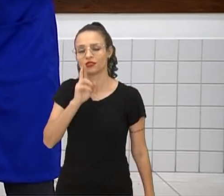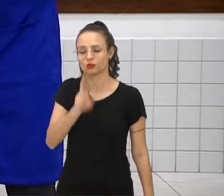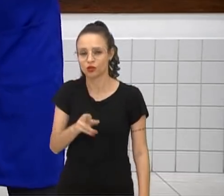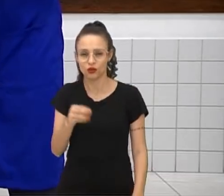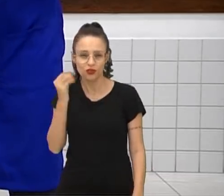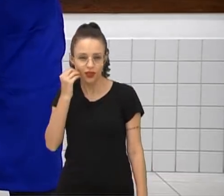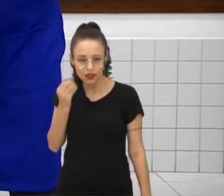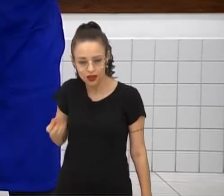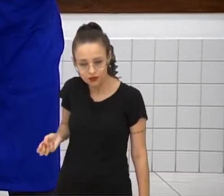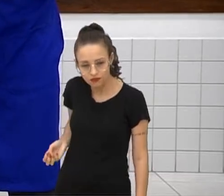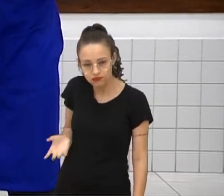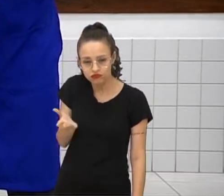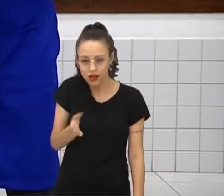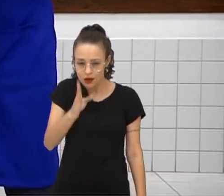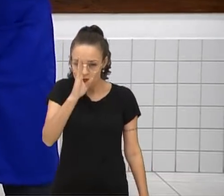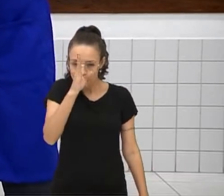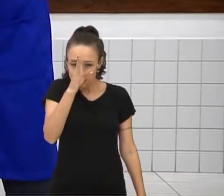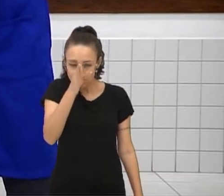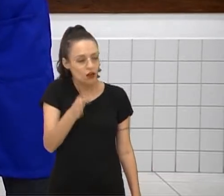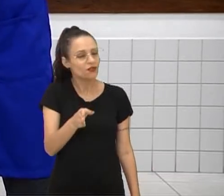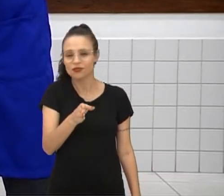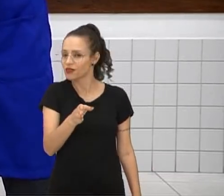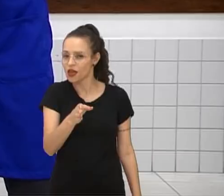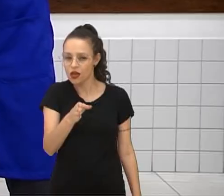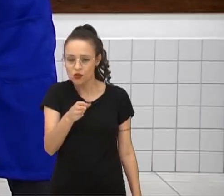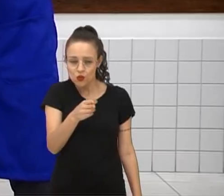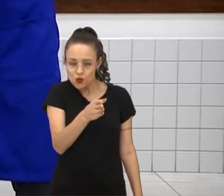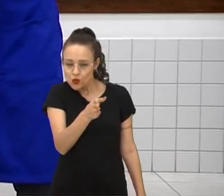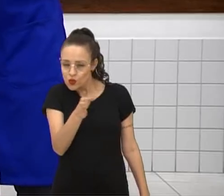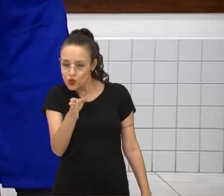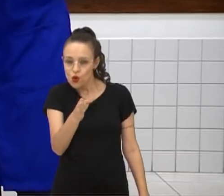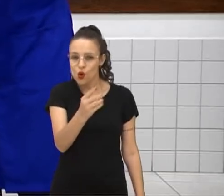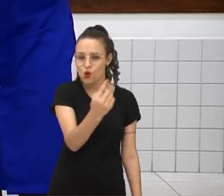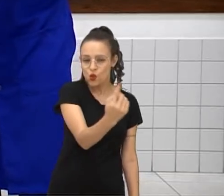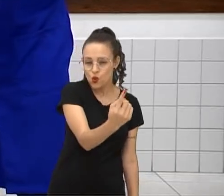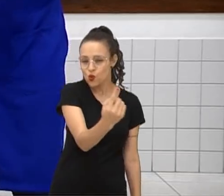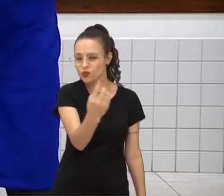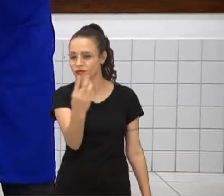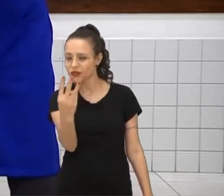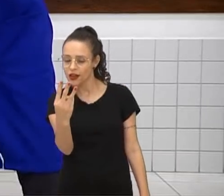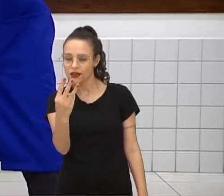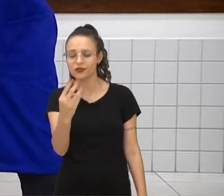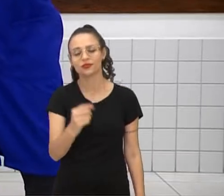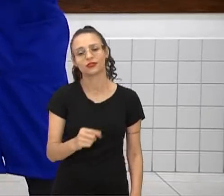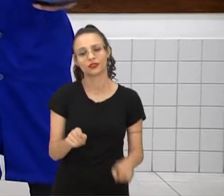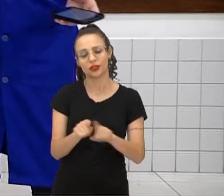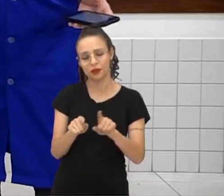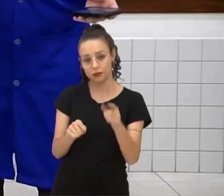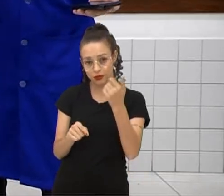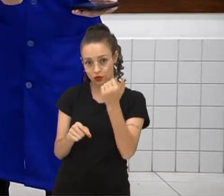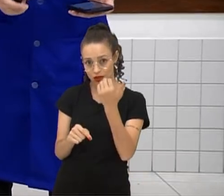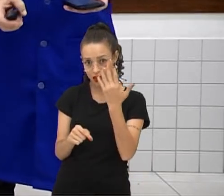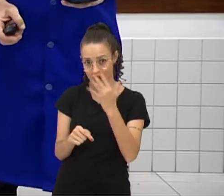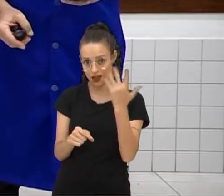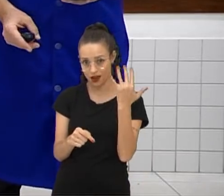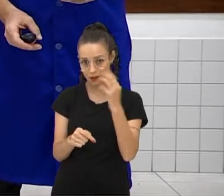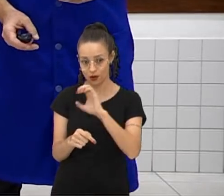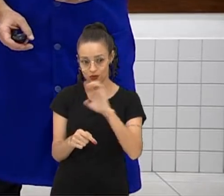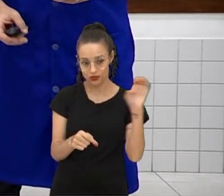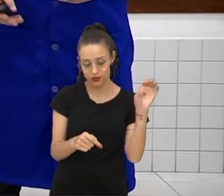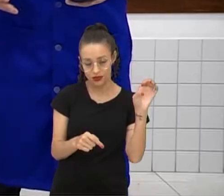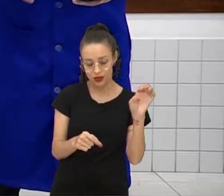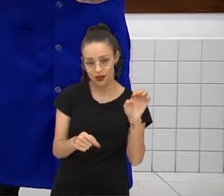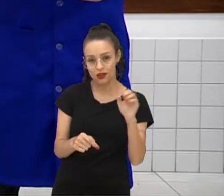mirar não no pino bem da frente, mas entre o 1 e o 3 para o jogador destro e o 1 e o 2 para o jogador